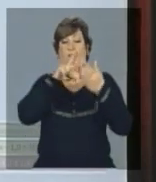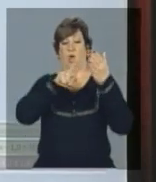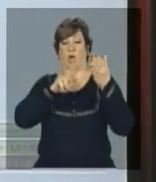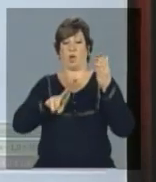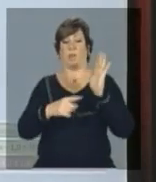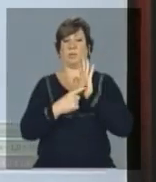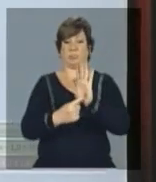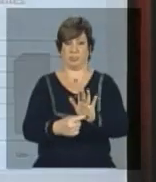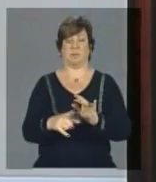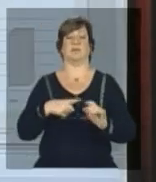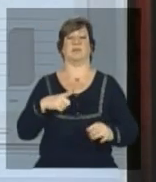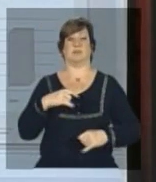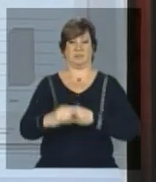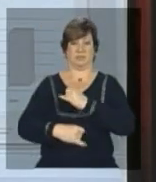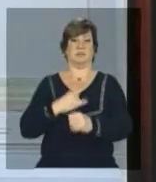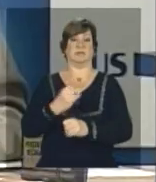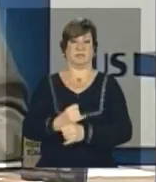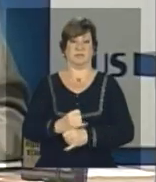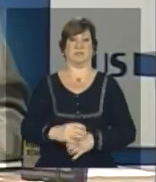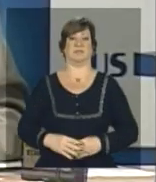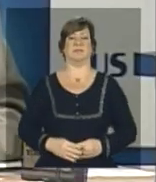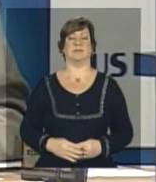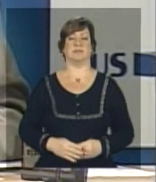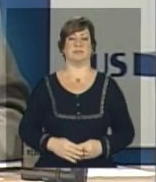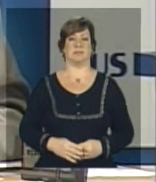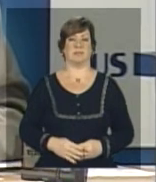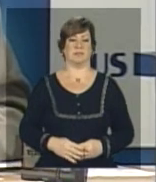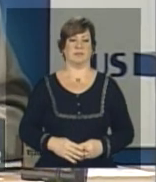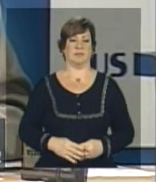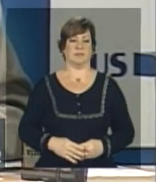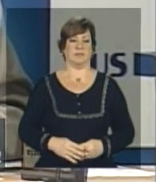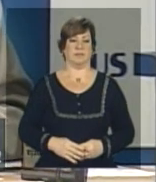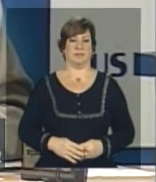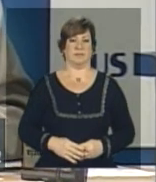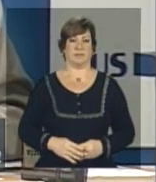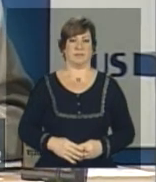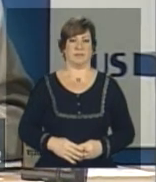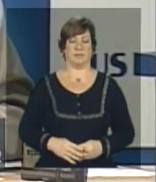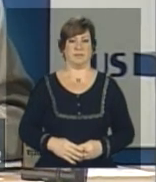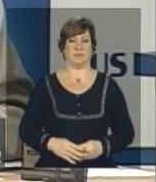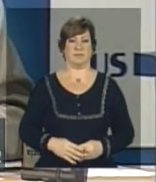no site eletrônico do Ministério. Opa, desculpa.